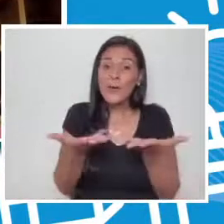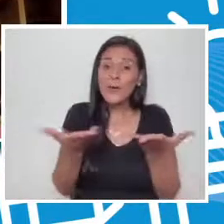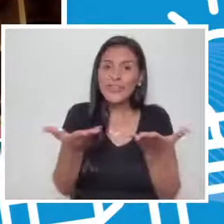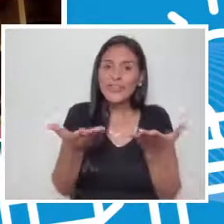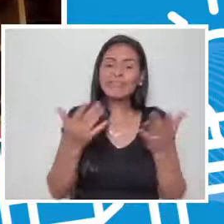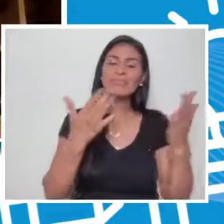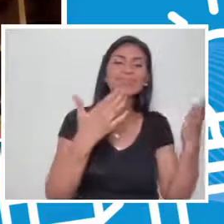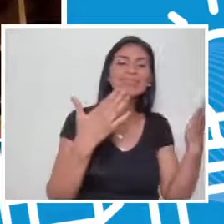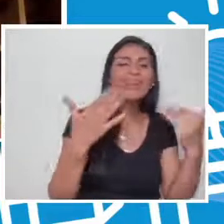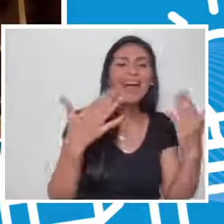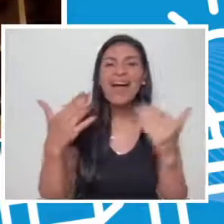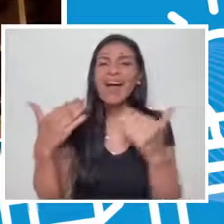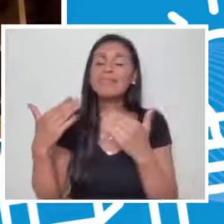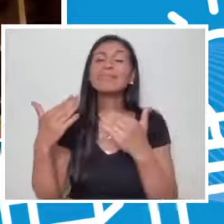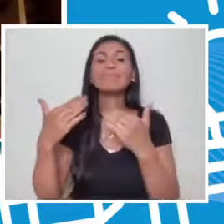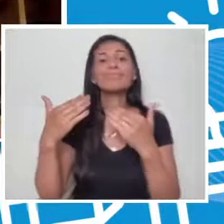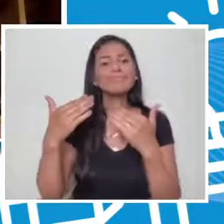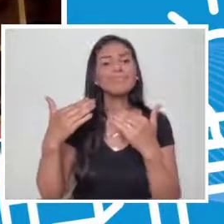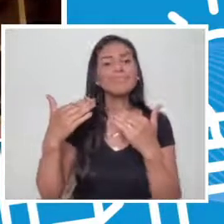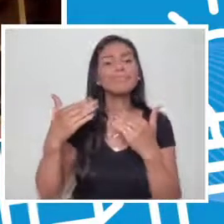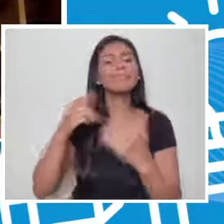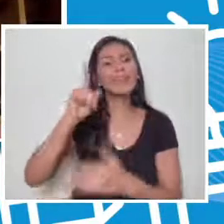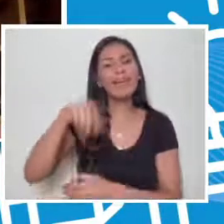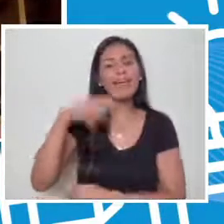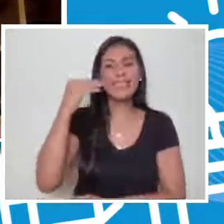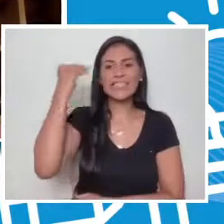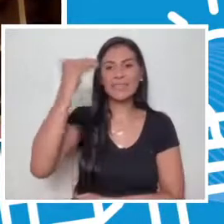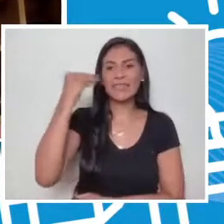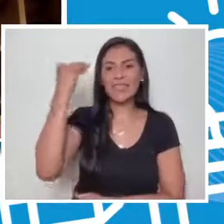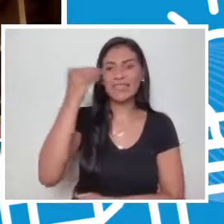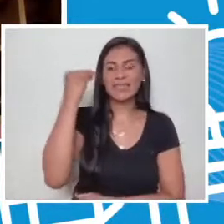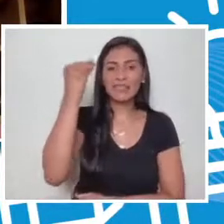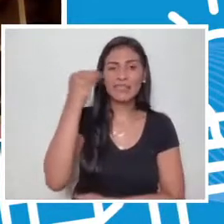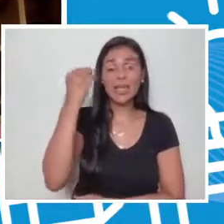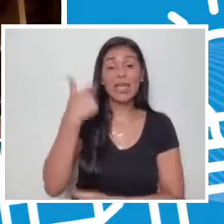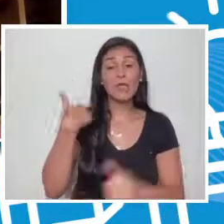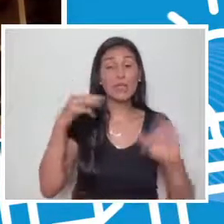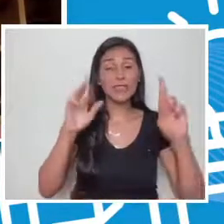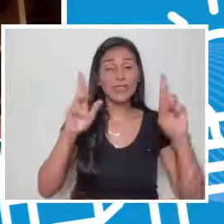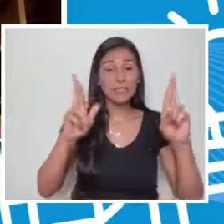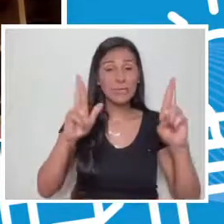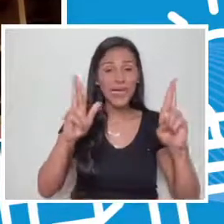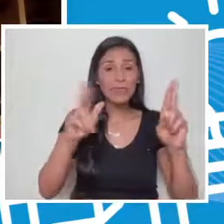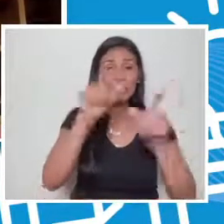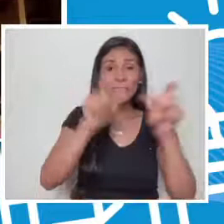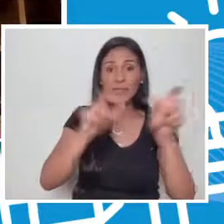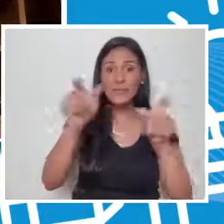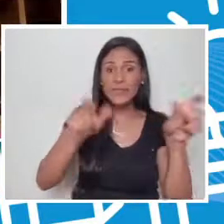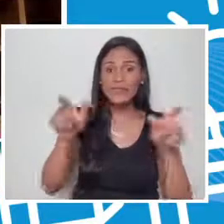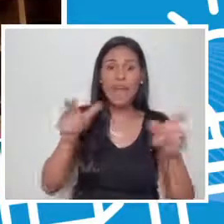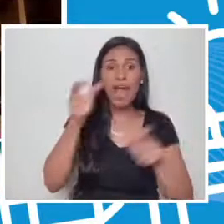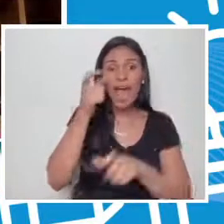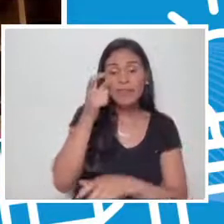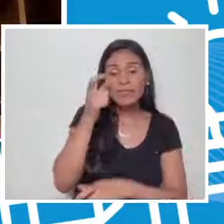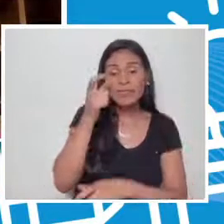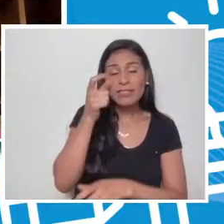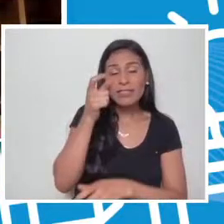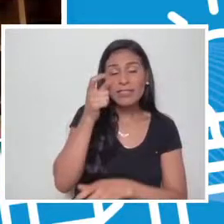uma experiência. Espero que, para aqueles que estão nos assistindo, também tenha sido.